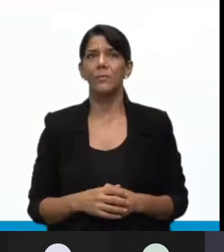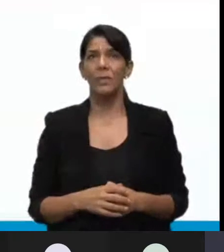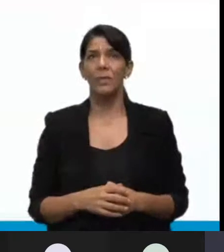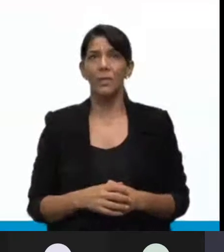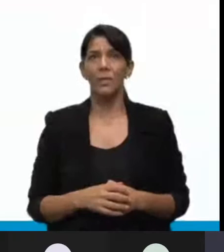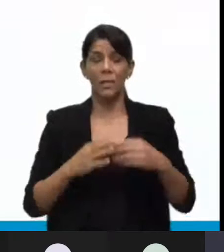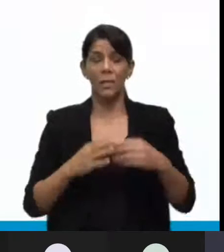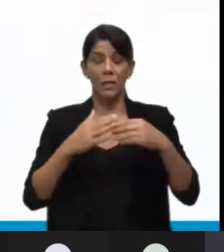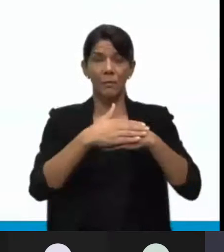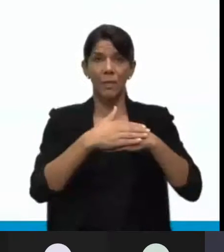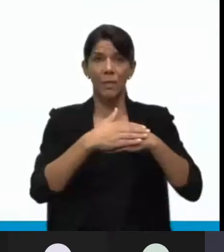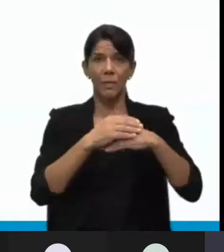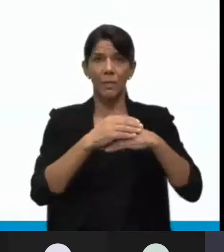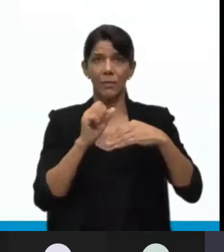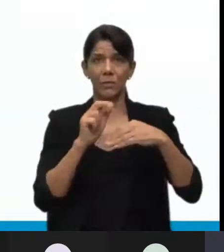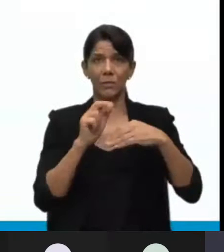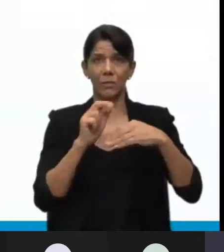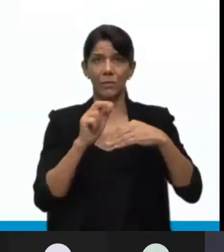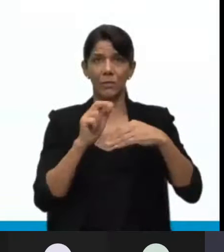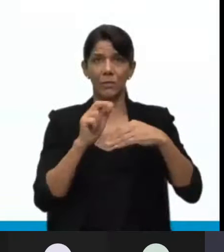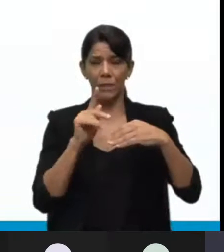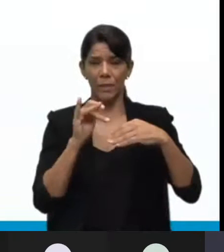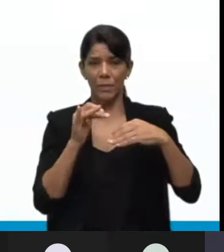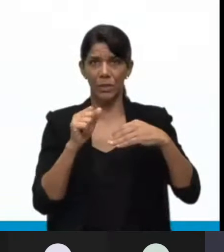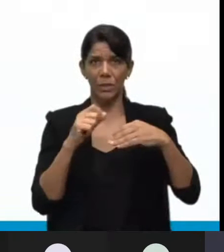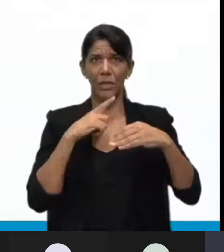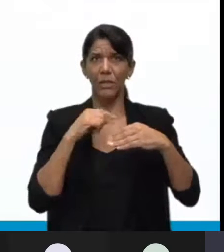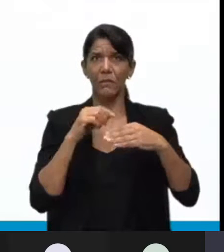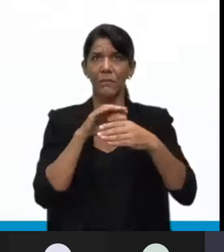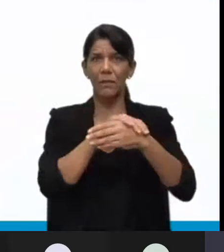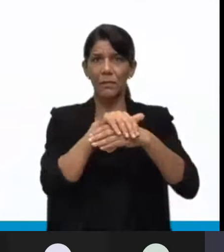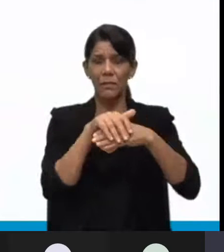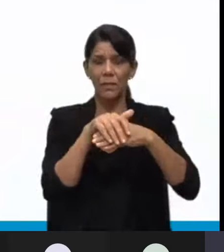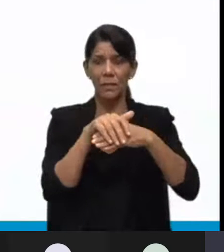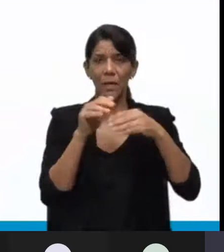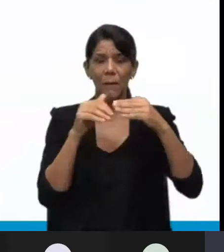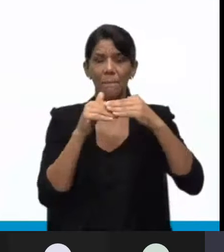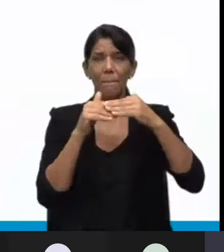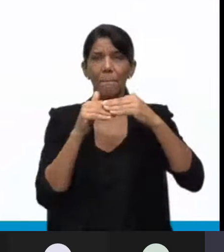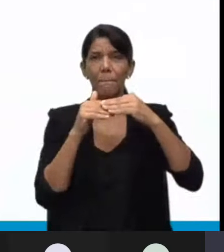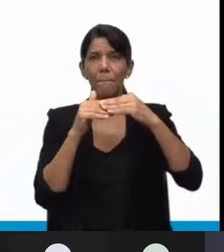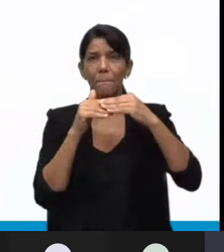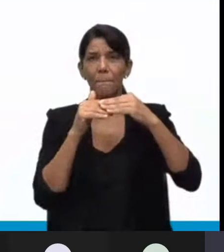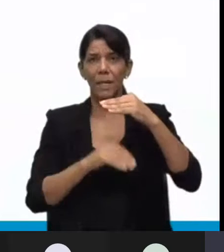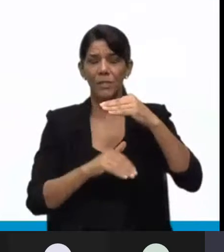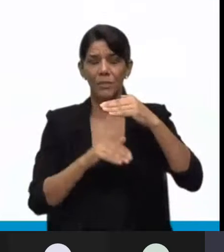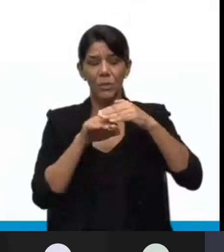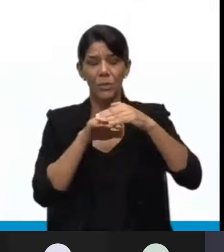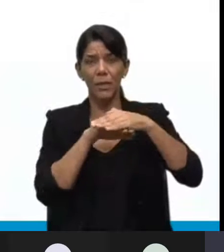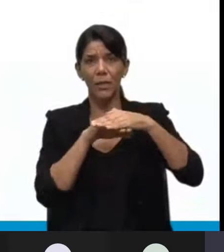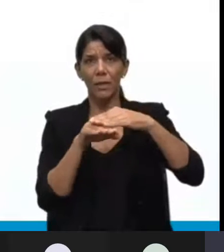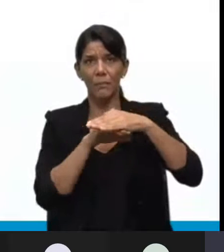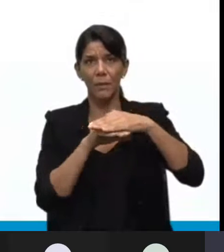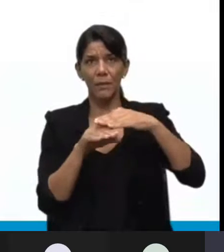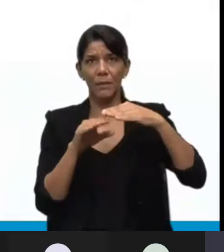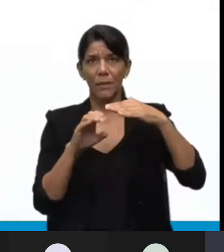a minha camada subepicárdica? A minha camada subepicárdica, ela vai estar aqui, ó, abaixo da minha